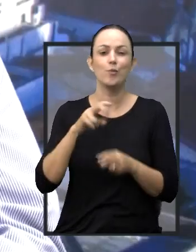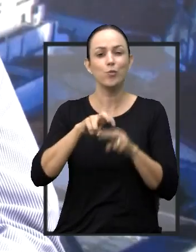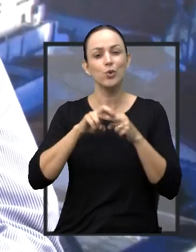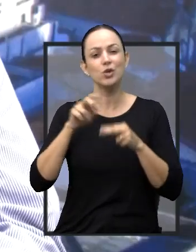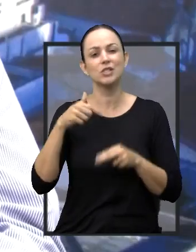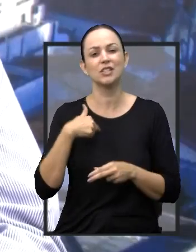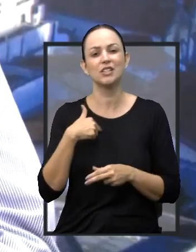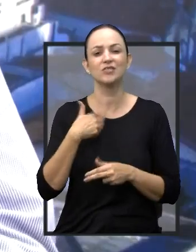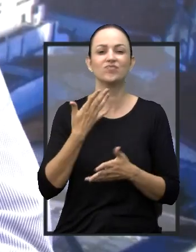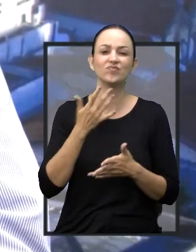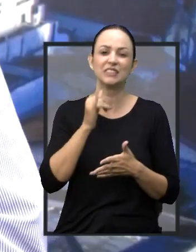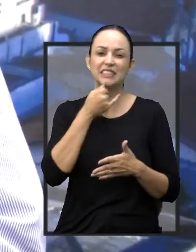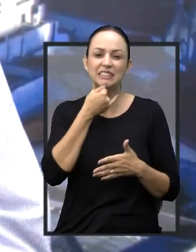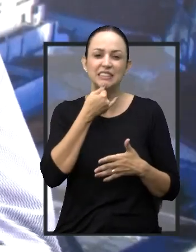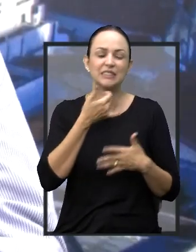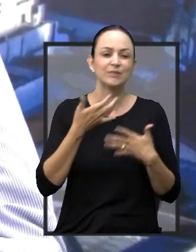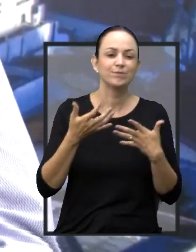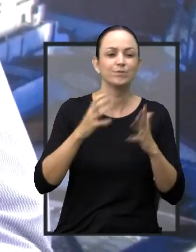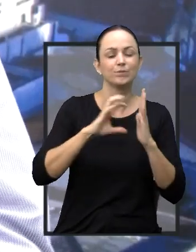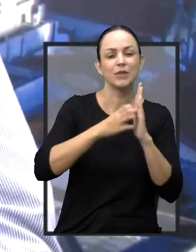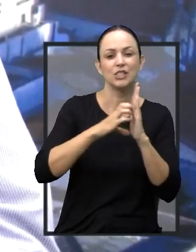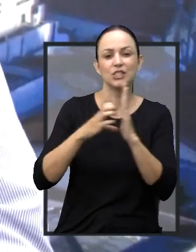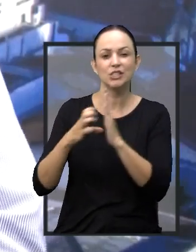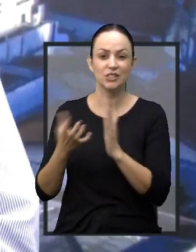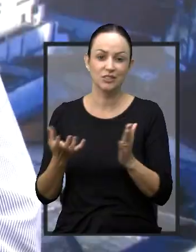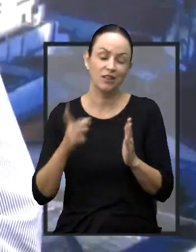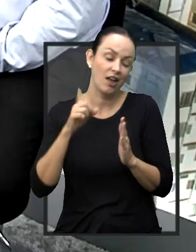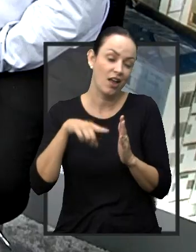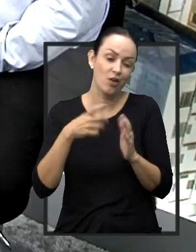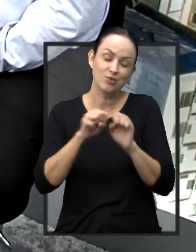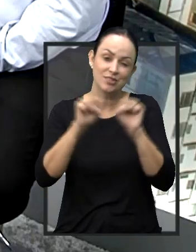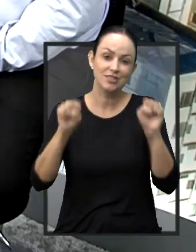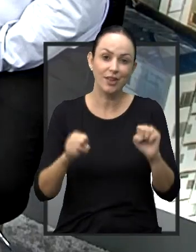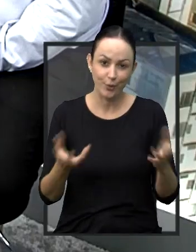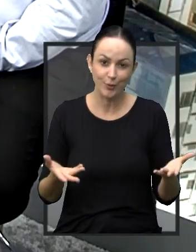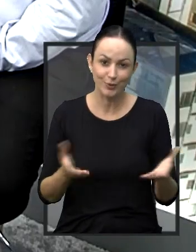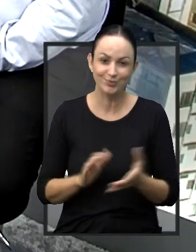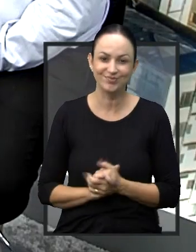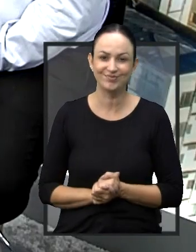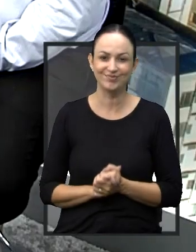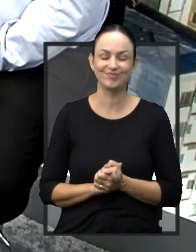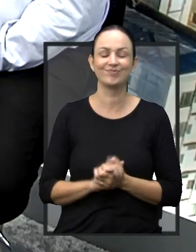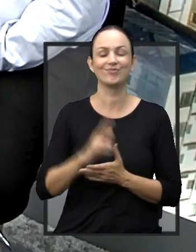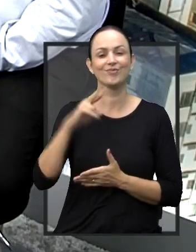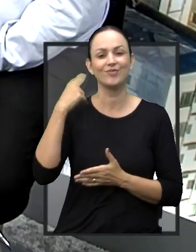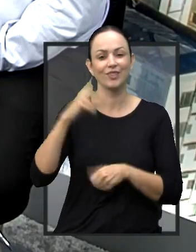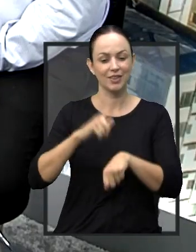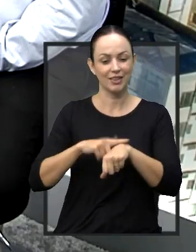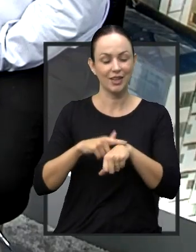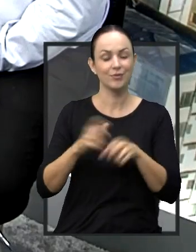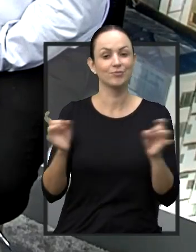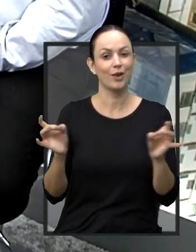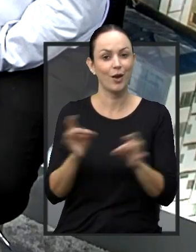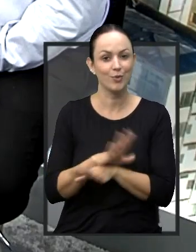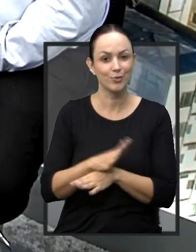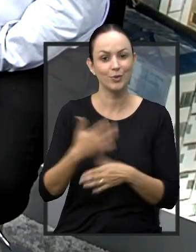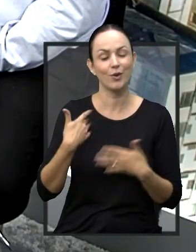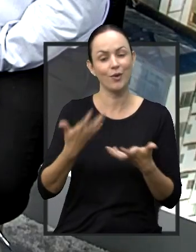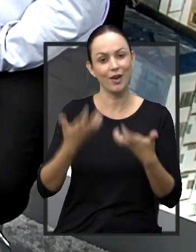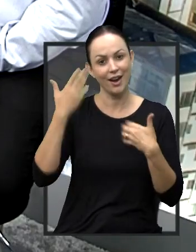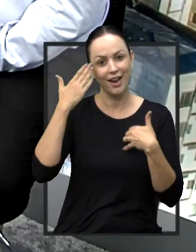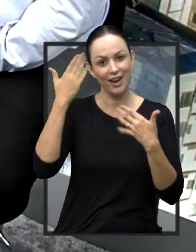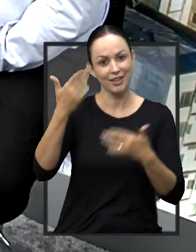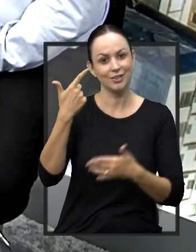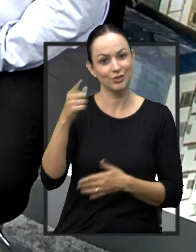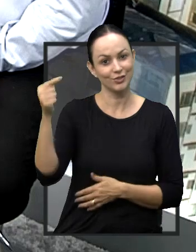questões partidárias aí, de partido político, mas é o que nós temos, é o sistema, né? Bom, vereador, a gente já está praticamente com o tempo esgotado. Mais uma vez eu quero